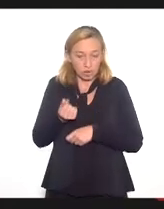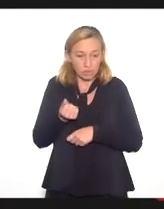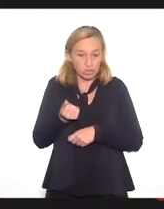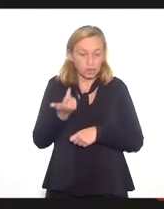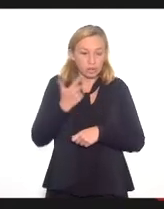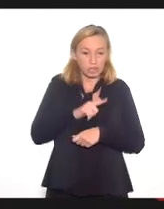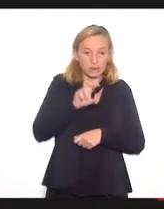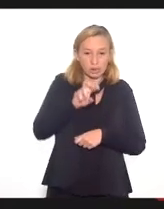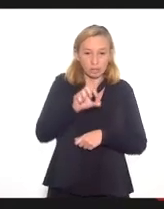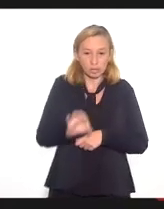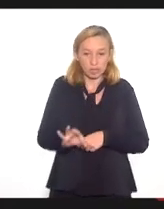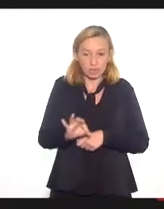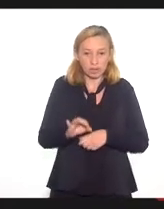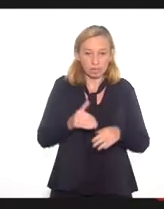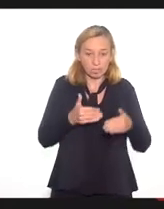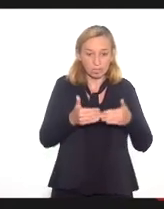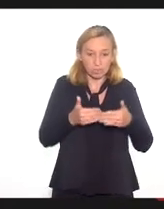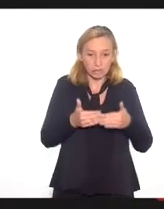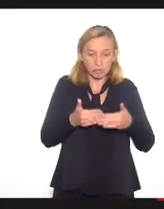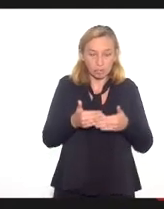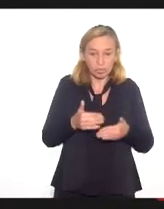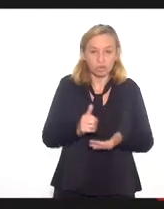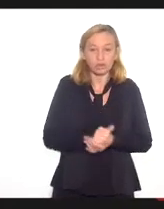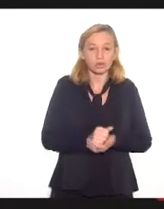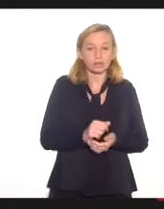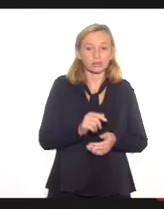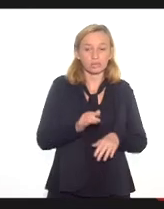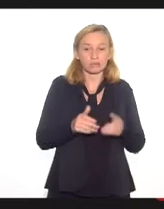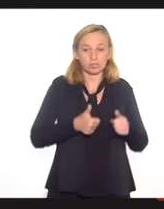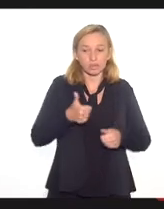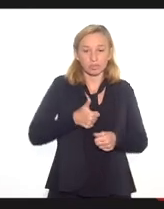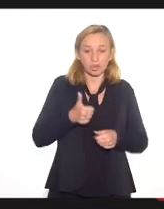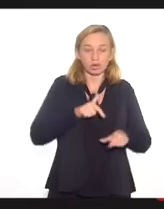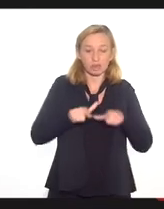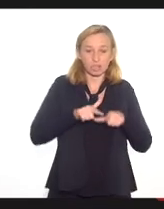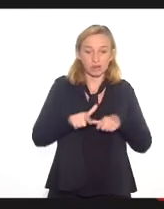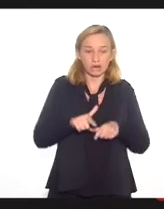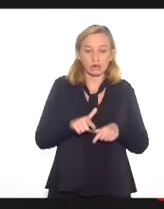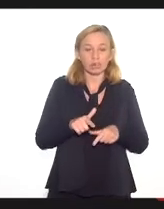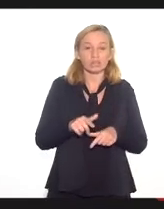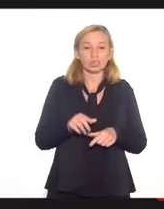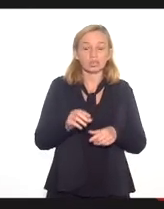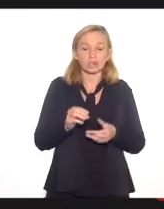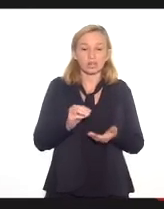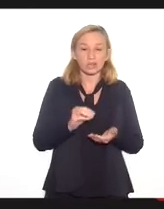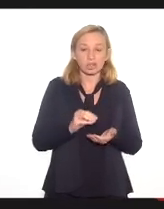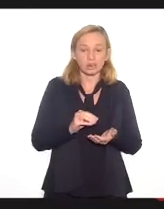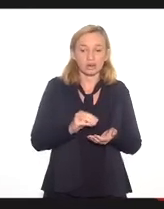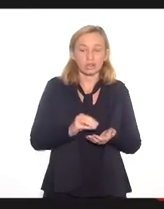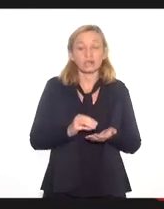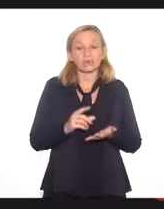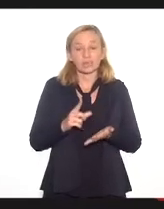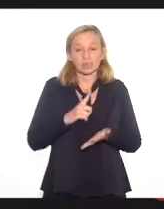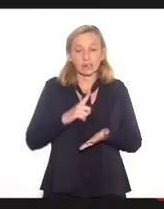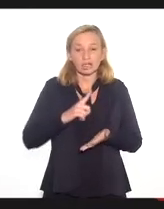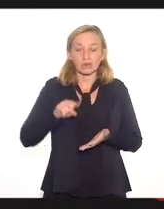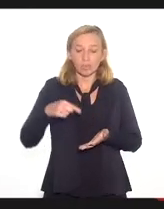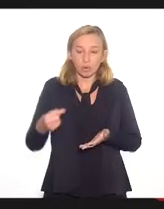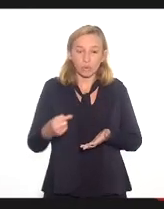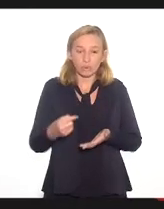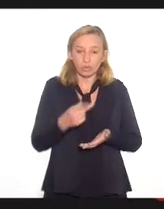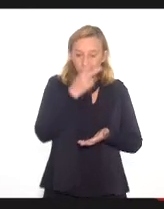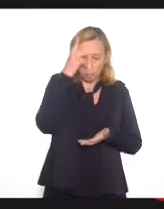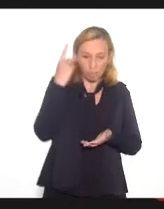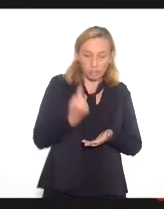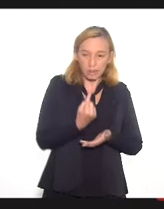próximo ao pleno emprego ao pleno emprego porque tem o chamado desemprego friccional que é uma pessoa que